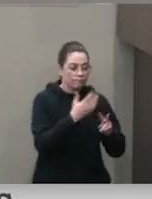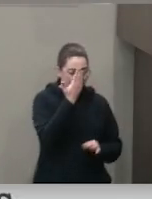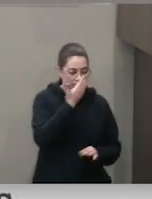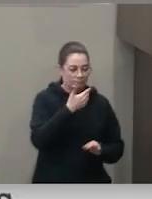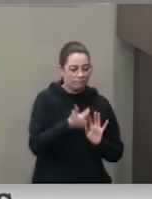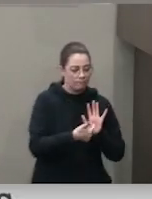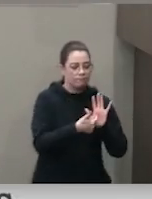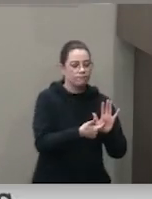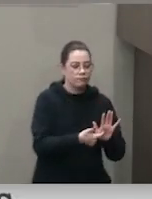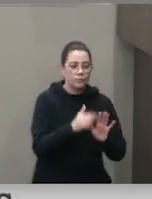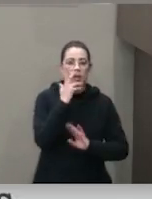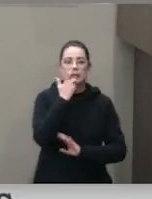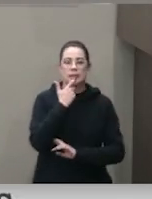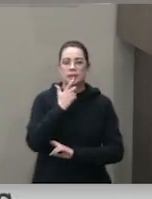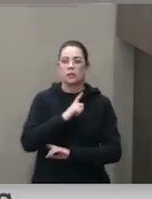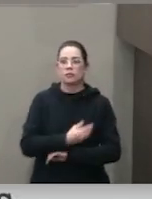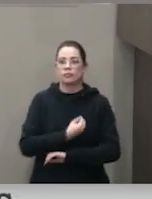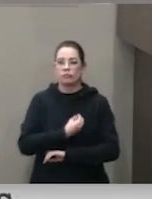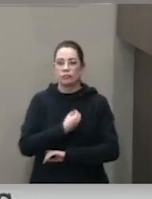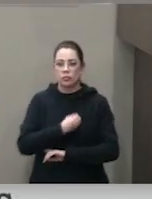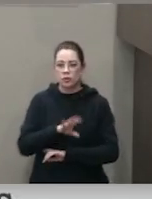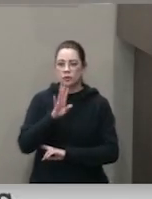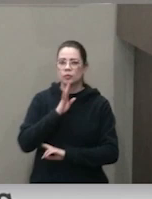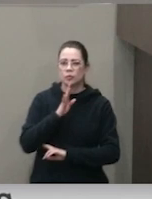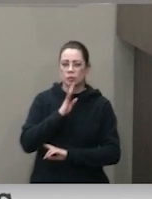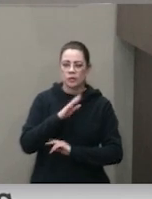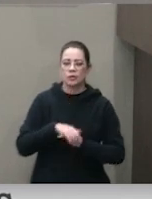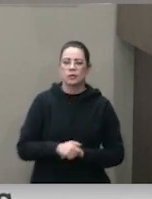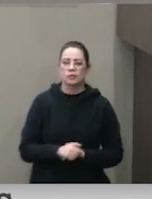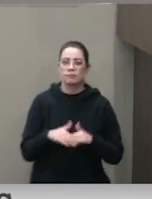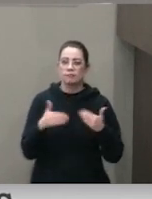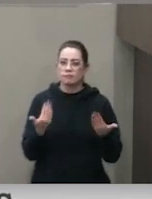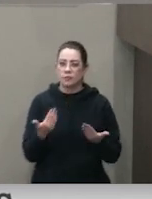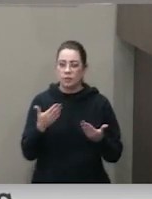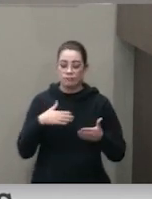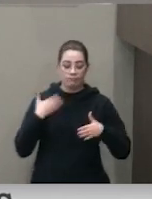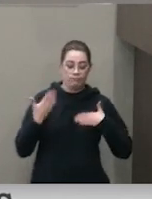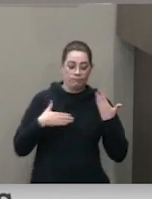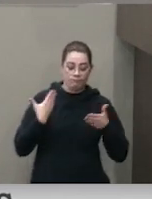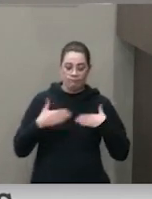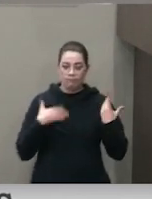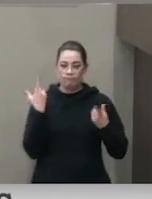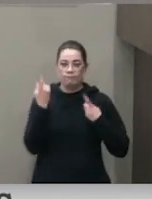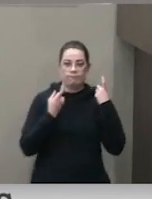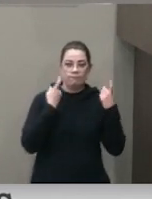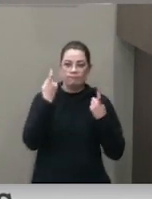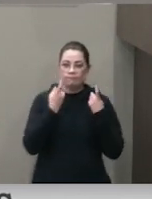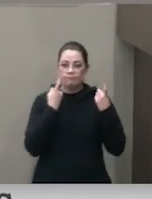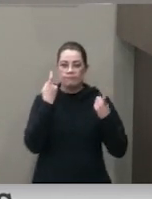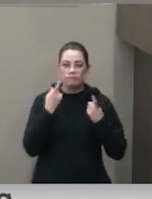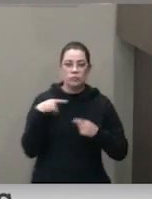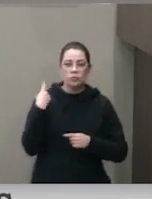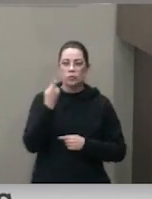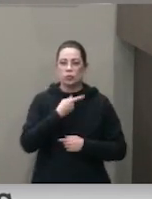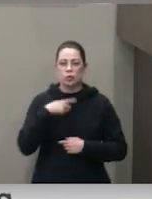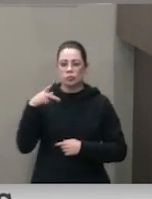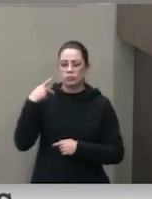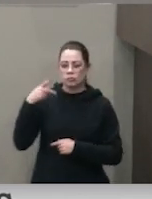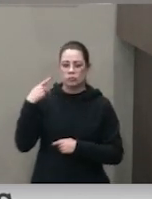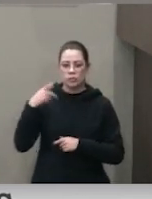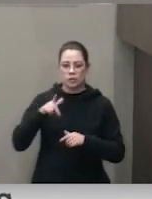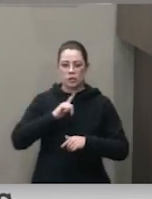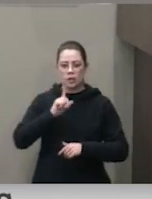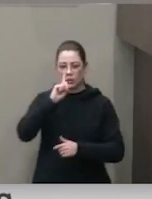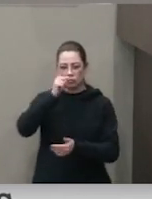falar sobre crianças que a gente conhece, e isso é assustador. E enquanto agentes públicos, nós temos